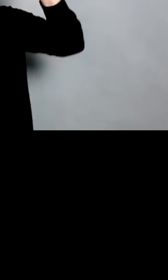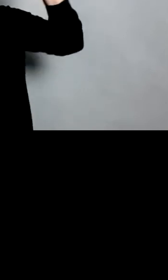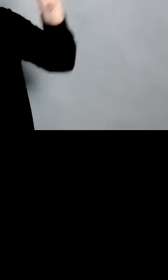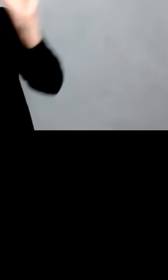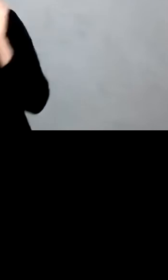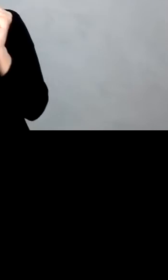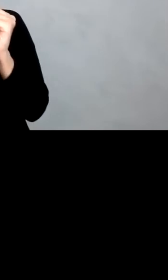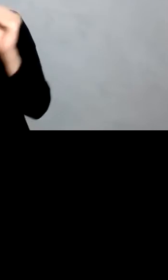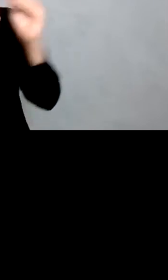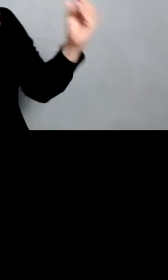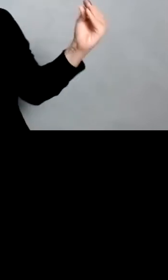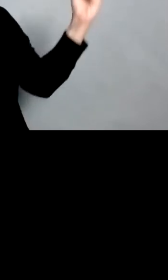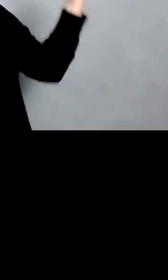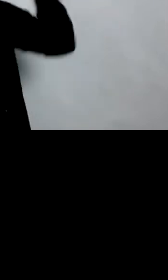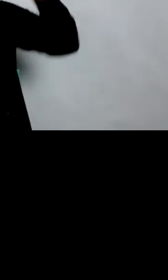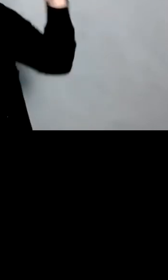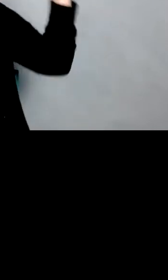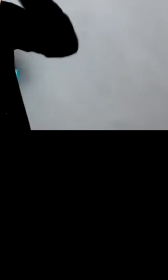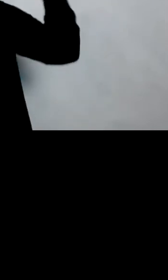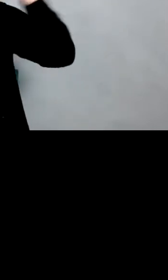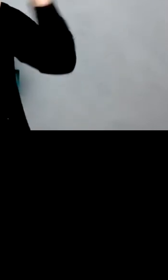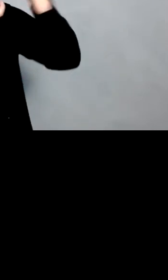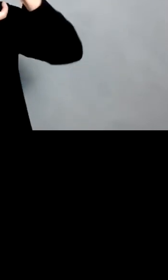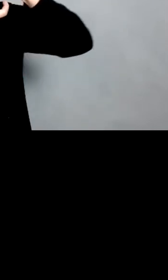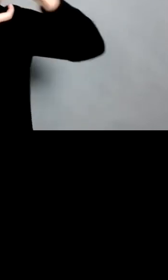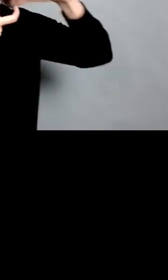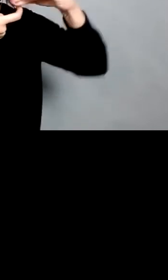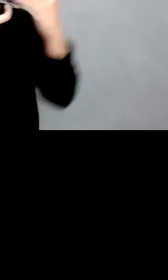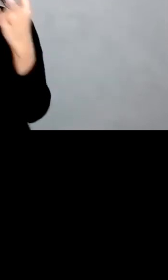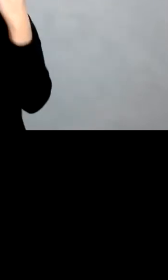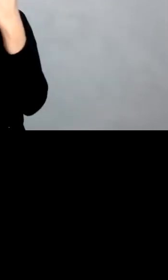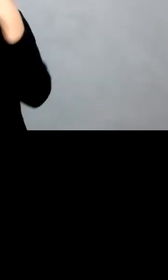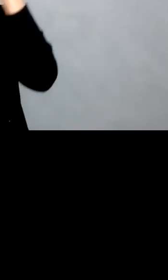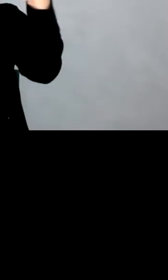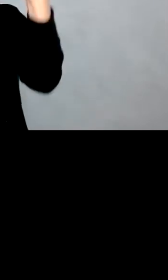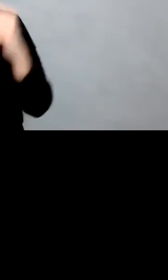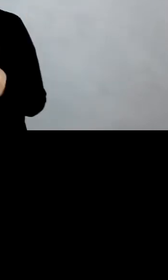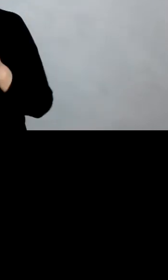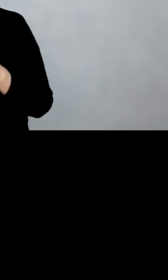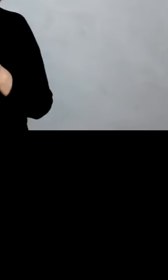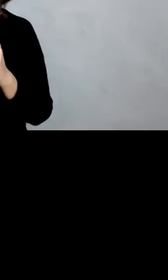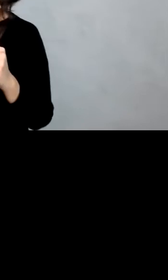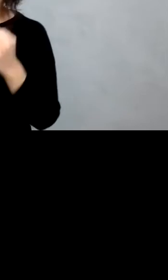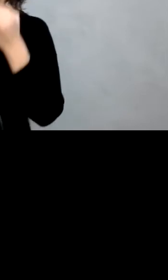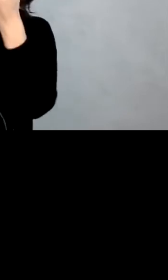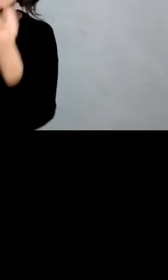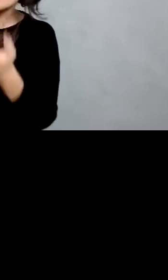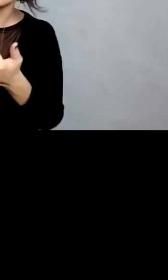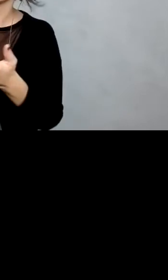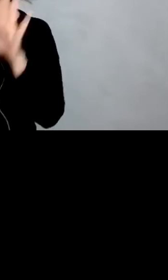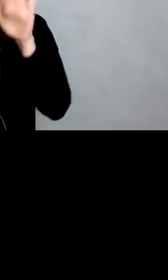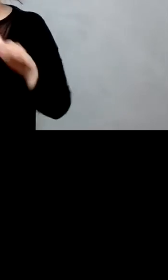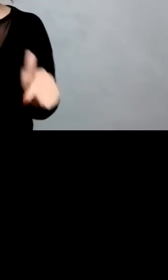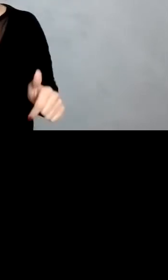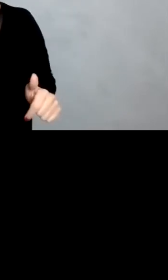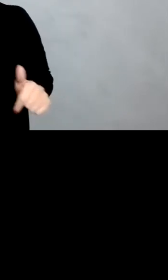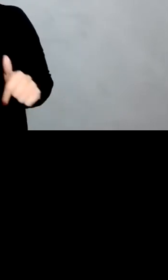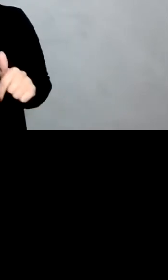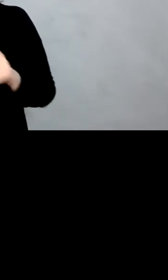praticamente são duas, assim, né, juntas. O senhor falou aqui, eu acho muito importante essa